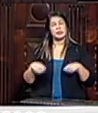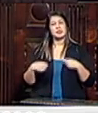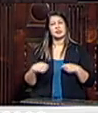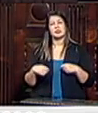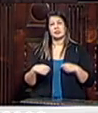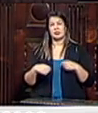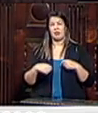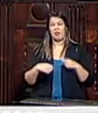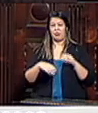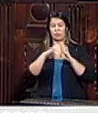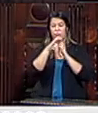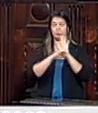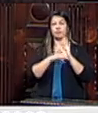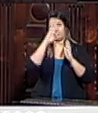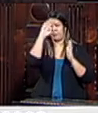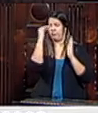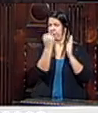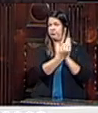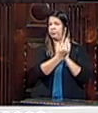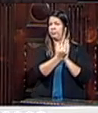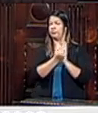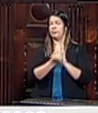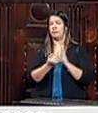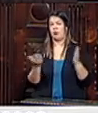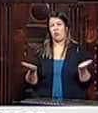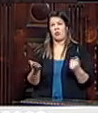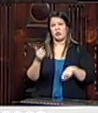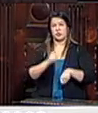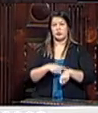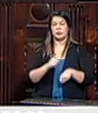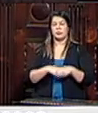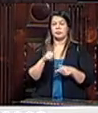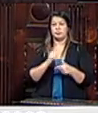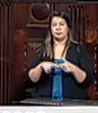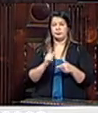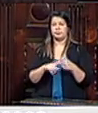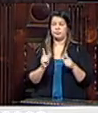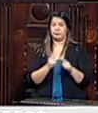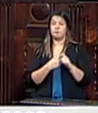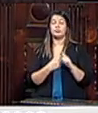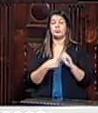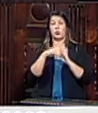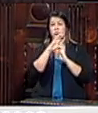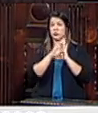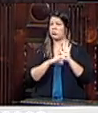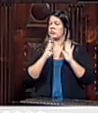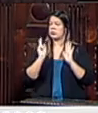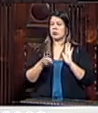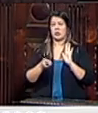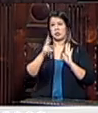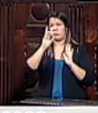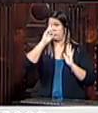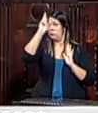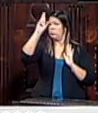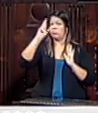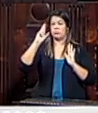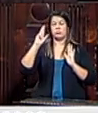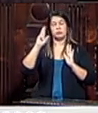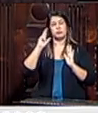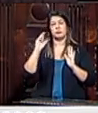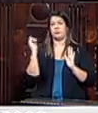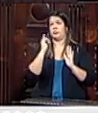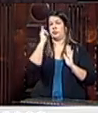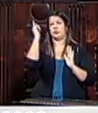rito constitucional, pois num momento de crise, a Constituição deve ser sempre a guardiã da democracia e